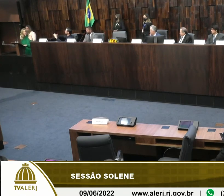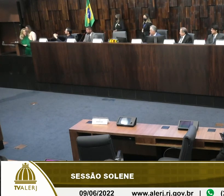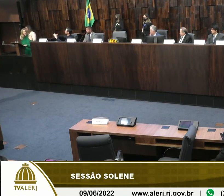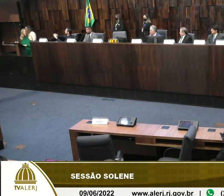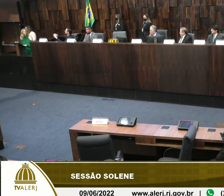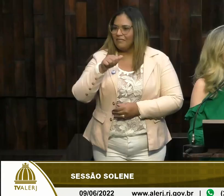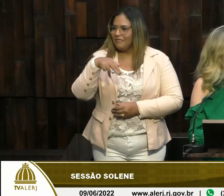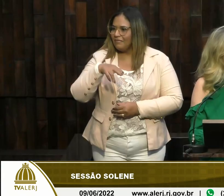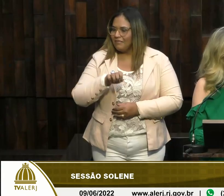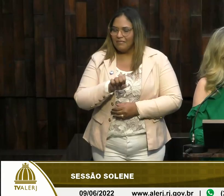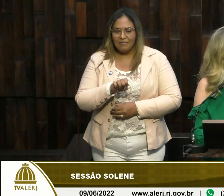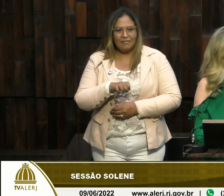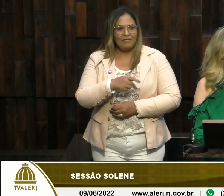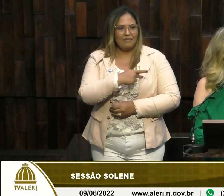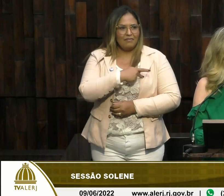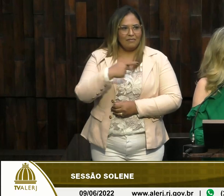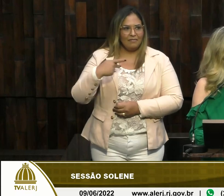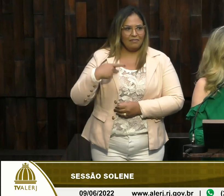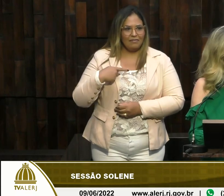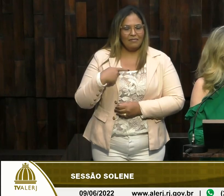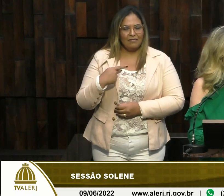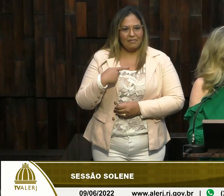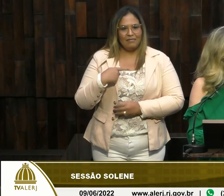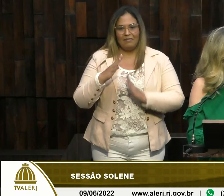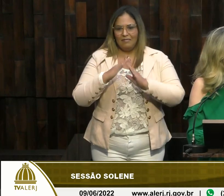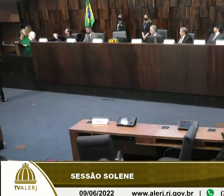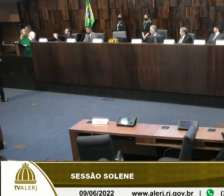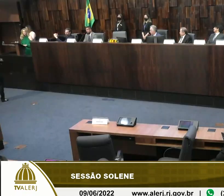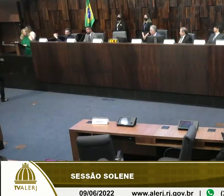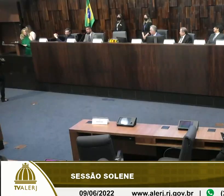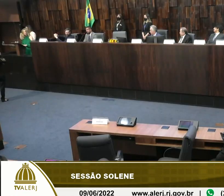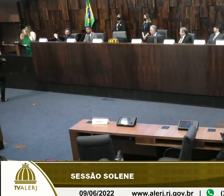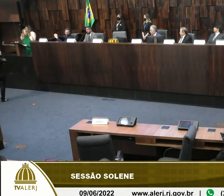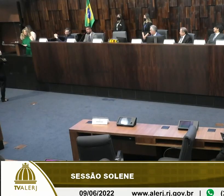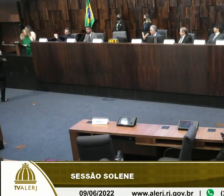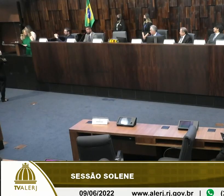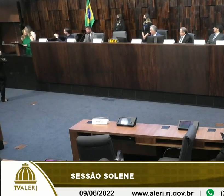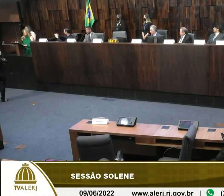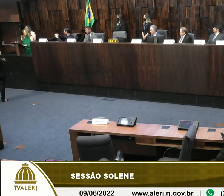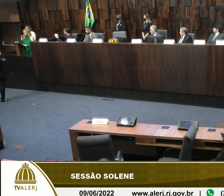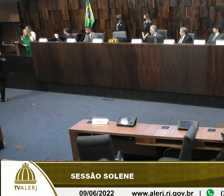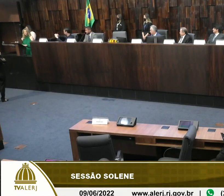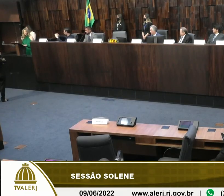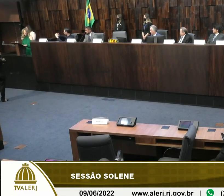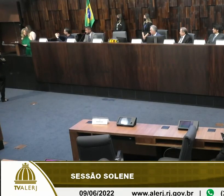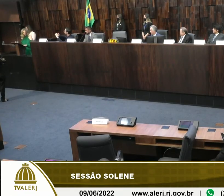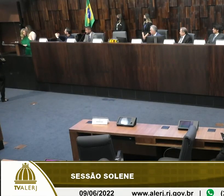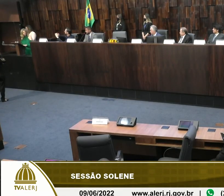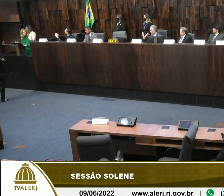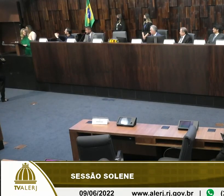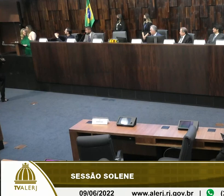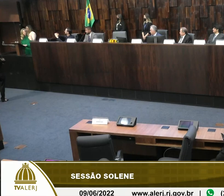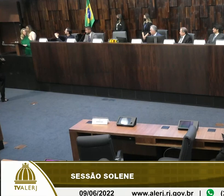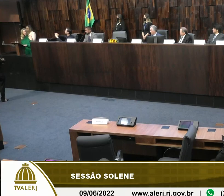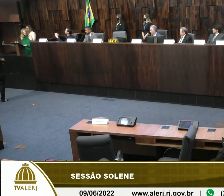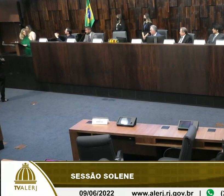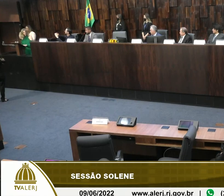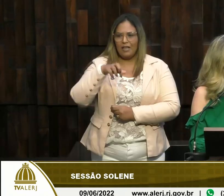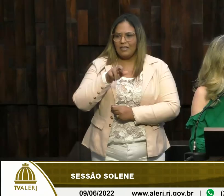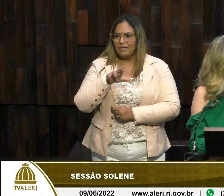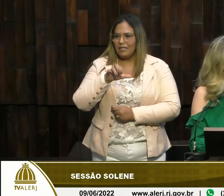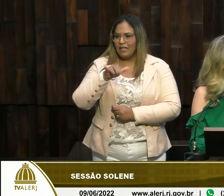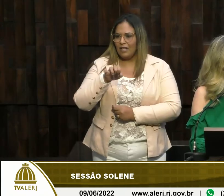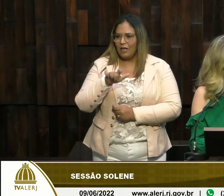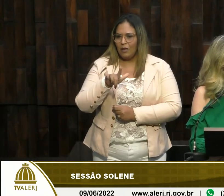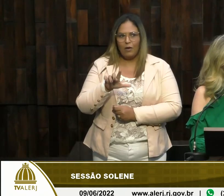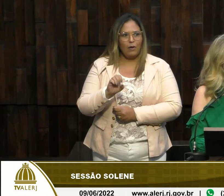Martins, pastora lá da Casa da Bênção de Magé, pastor também Marcelo Chofar, tá? Muito me agrada